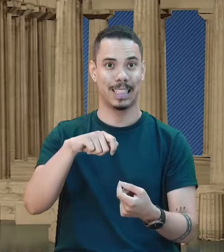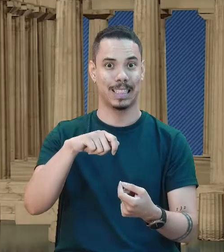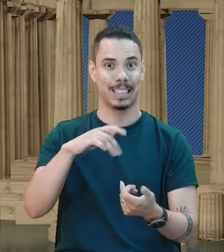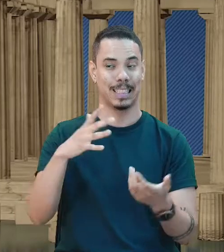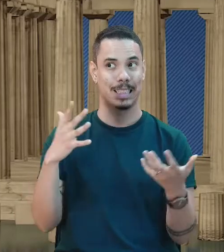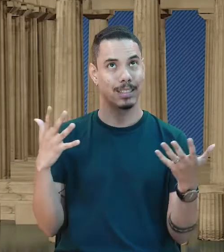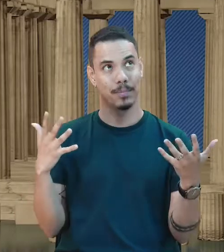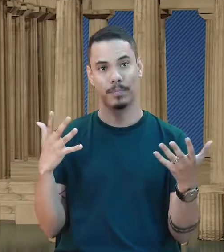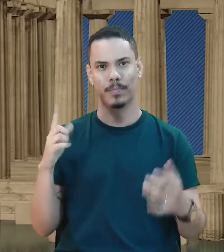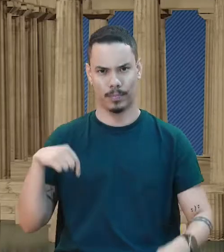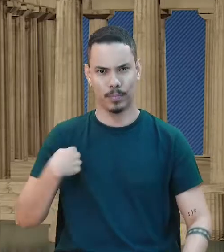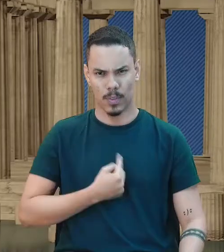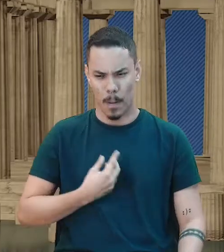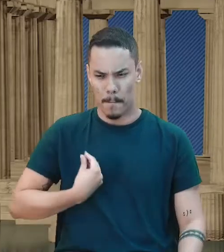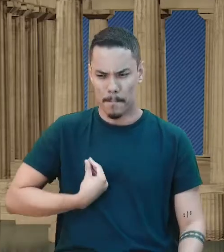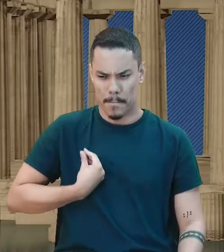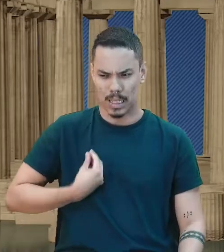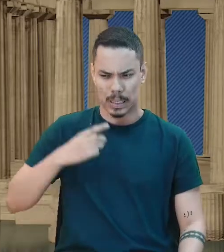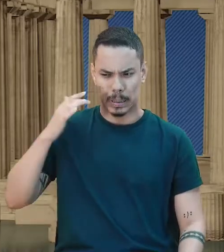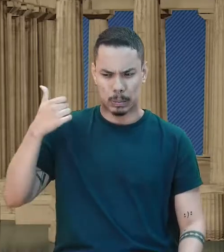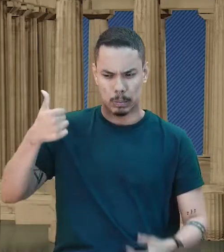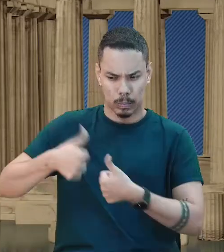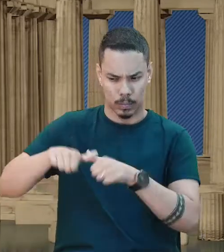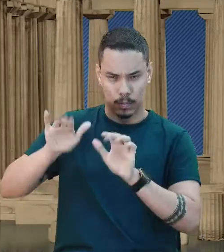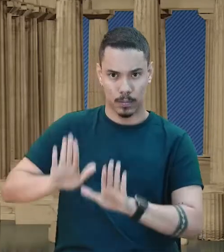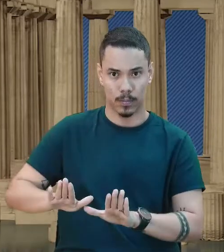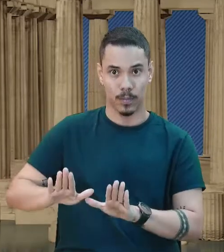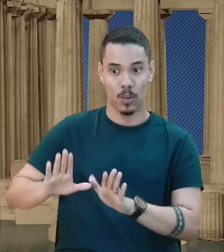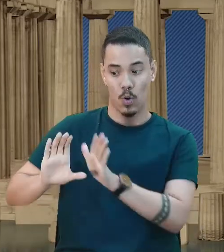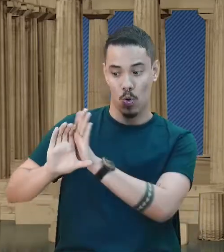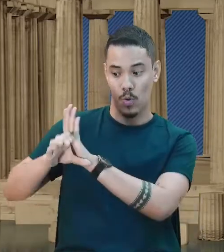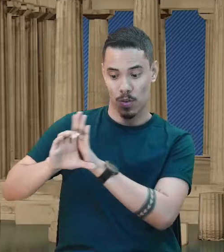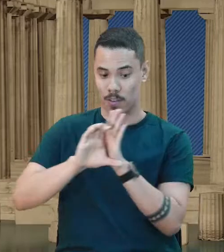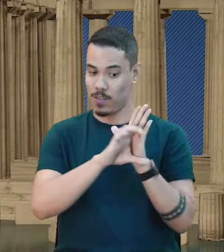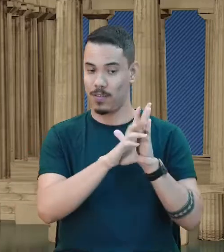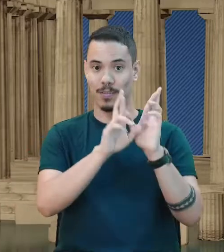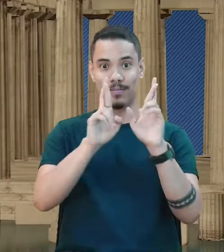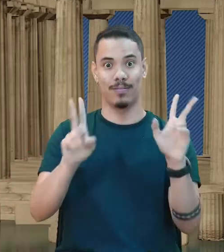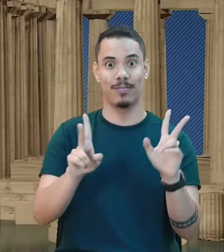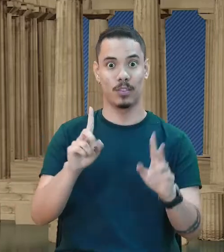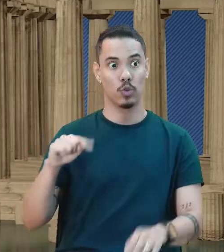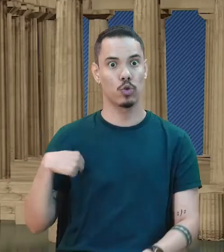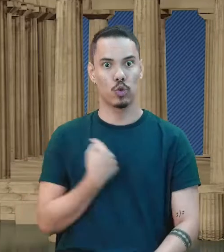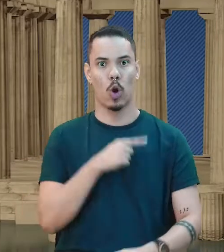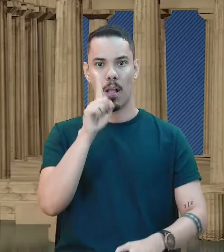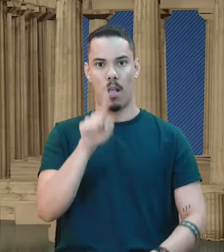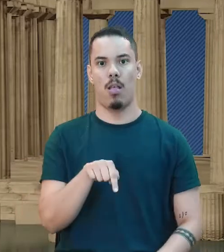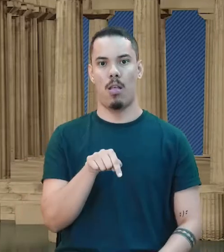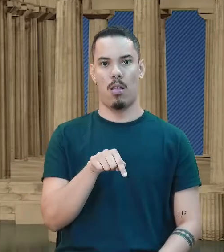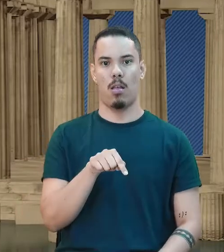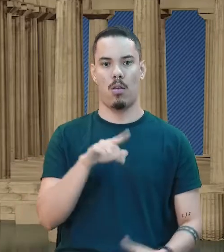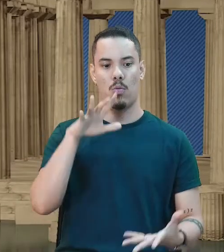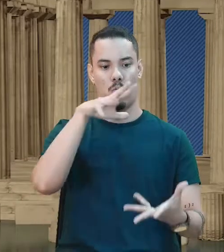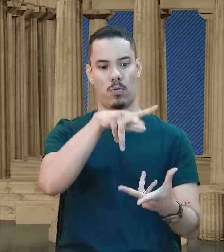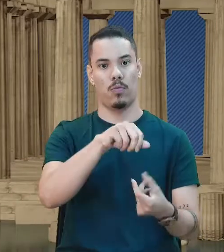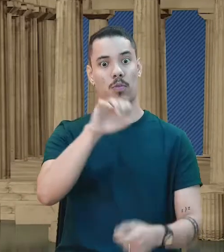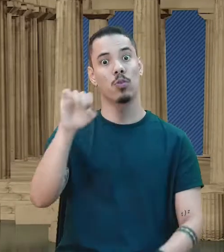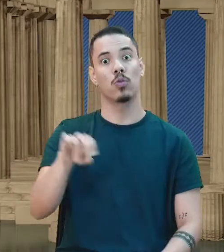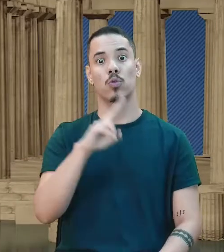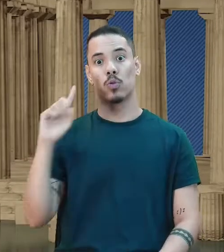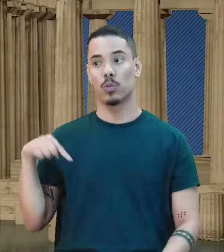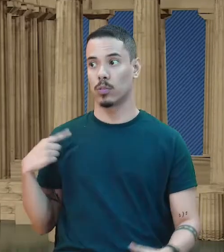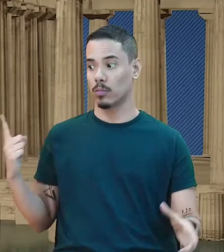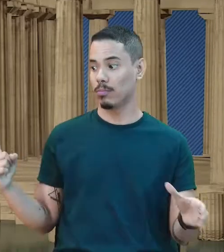estamos presentes no universo? São conceitos diferentes. Nós somos o universo ou nós estamos no